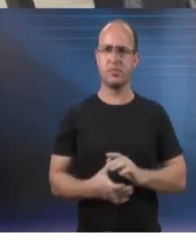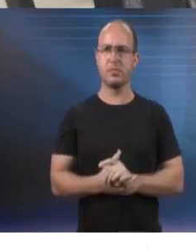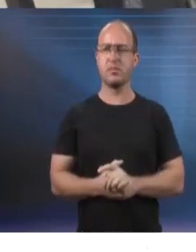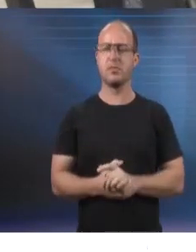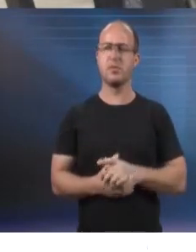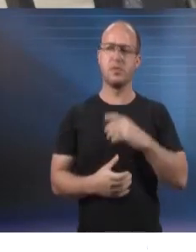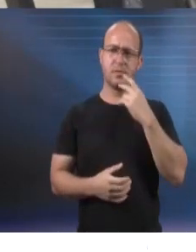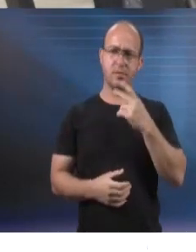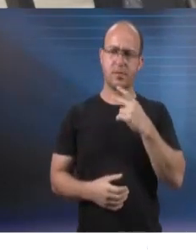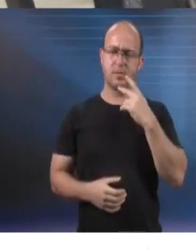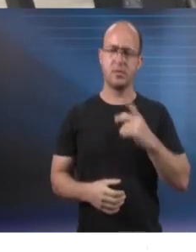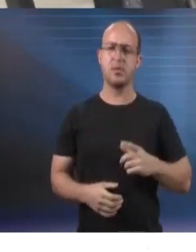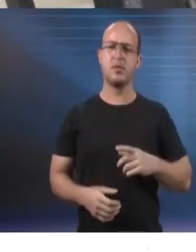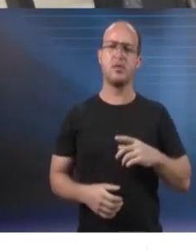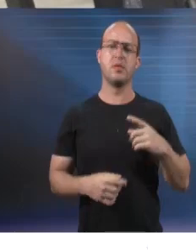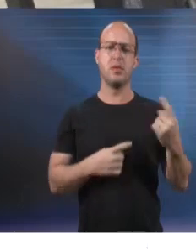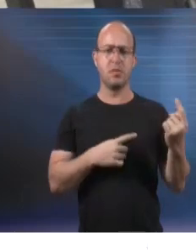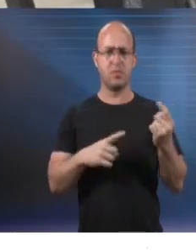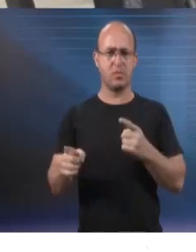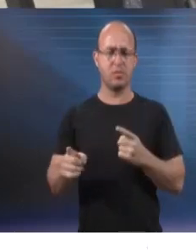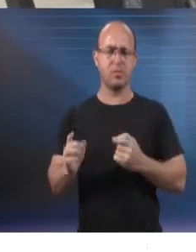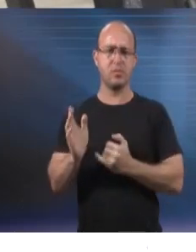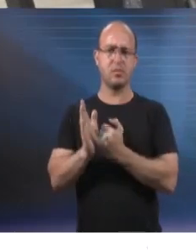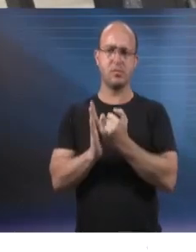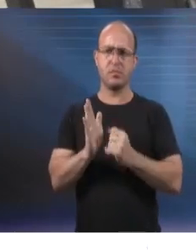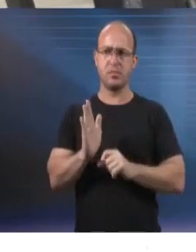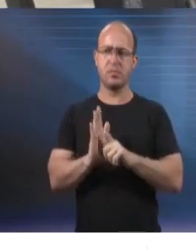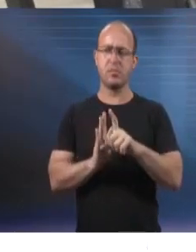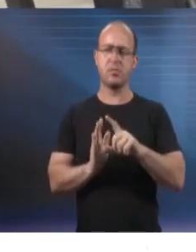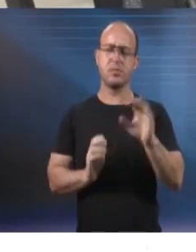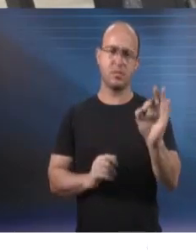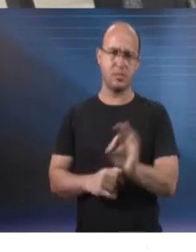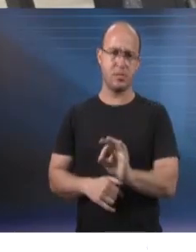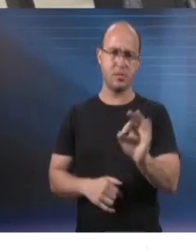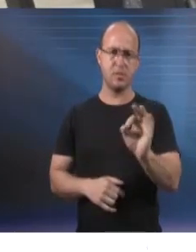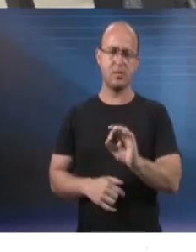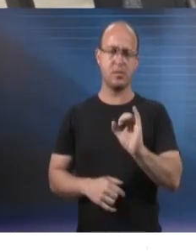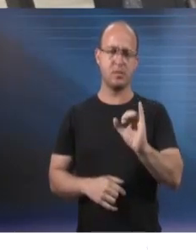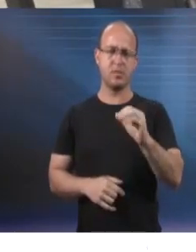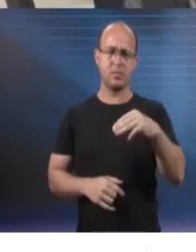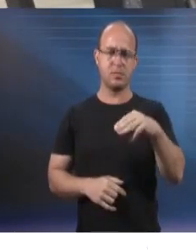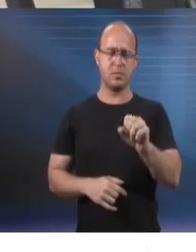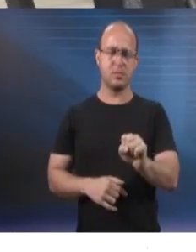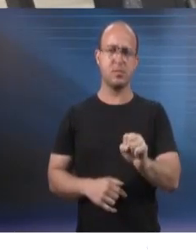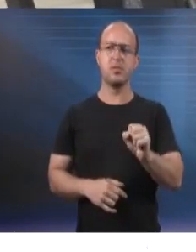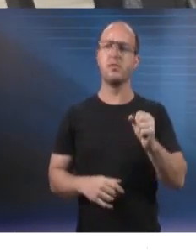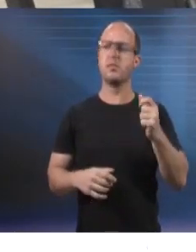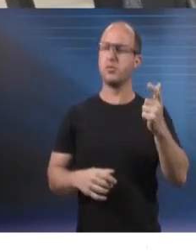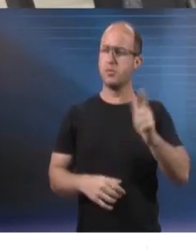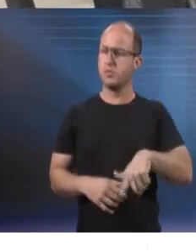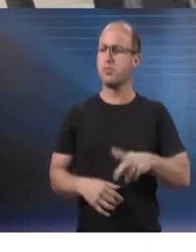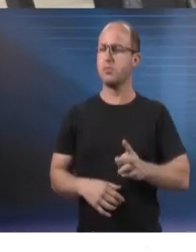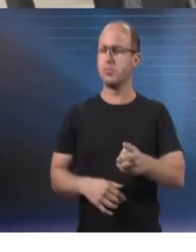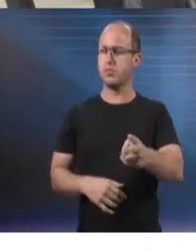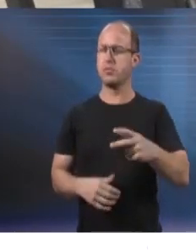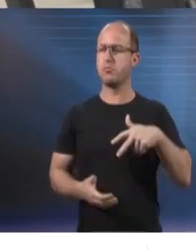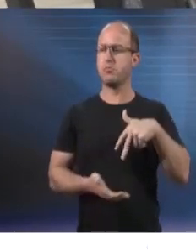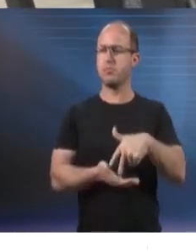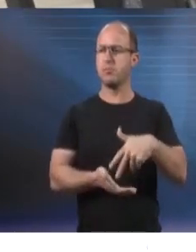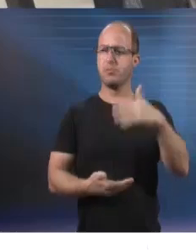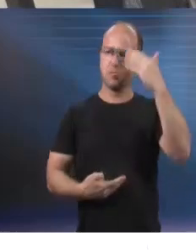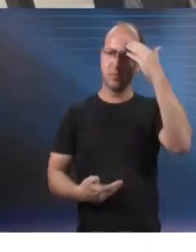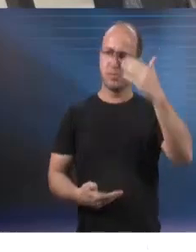se pronunciaram e manifestaram contra o aumento de impostos, no caso a alíquota do ICMS, vão continuar com essa mesma posição. Muito obrigado.